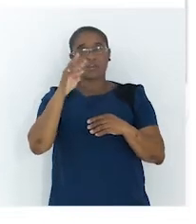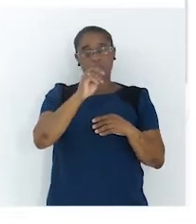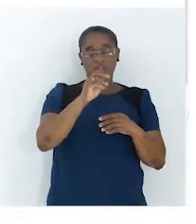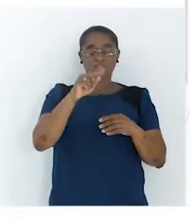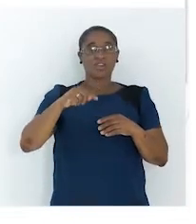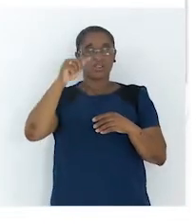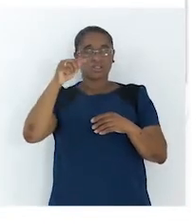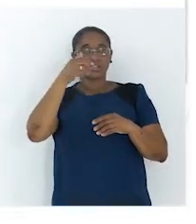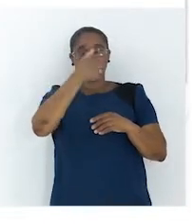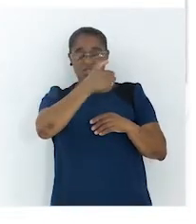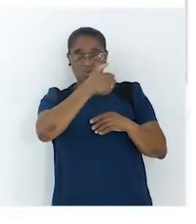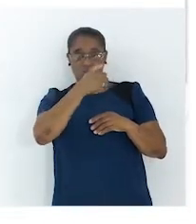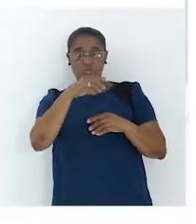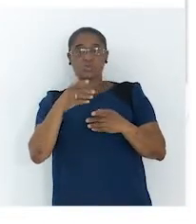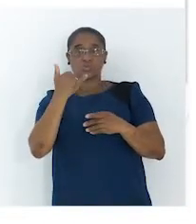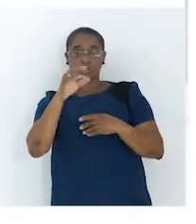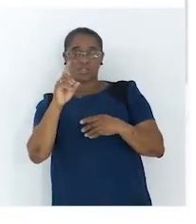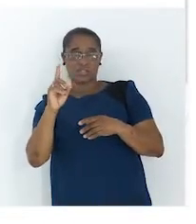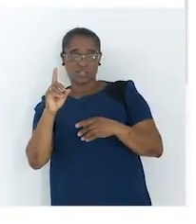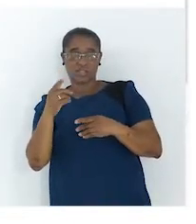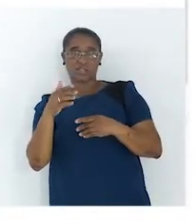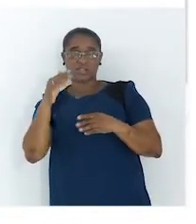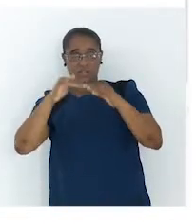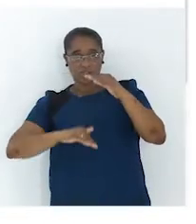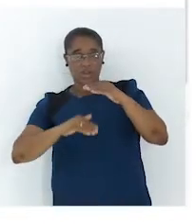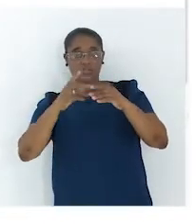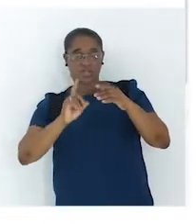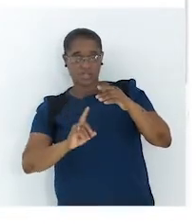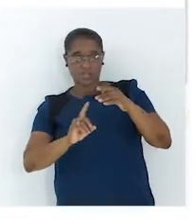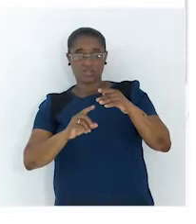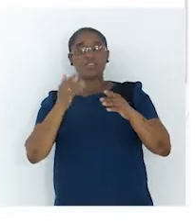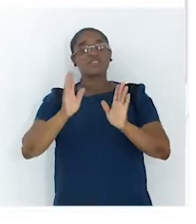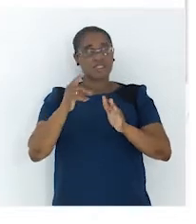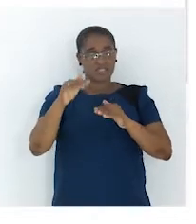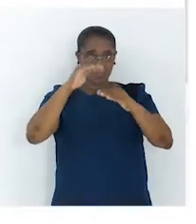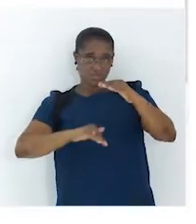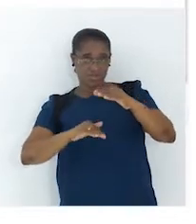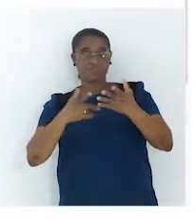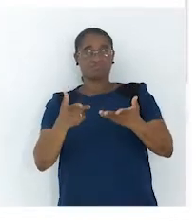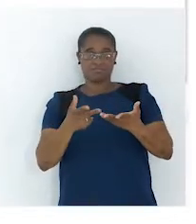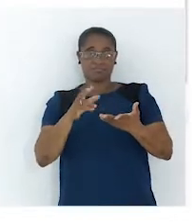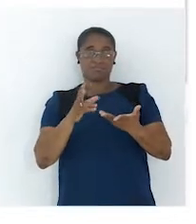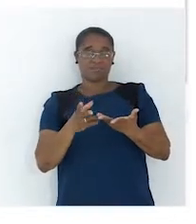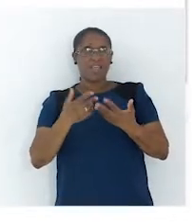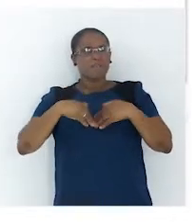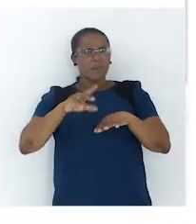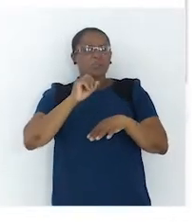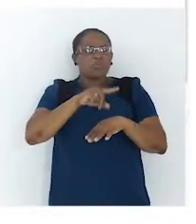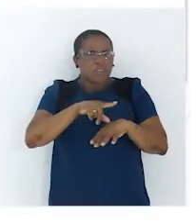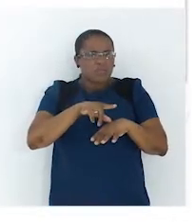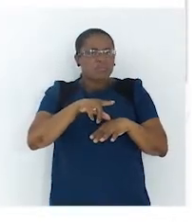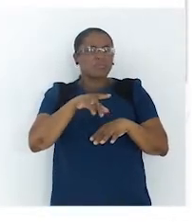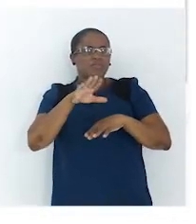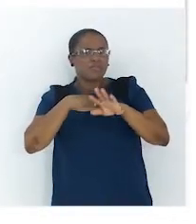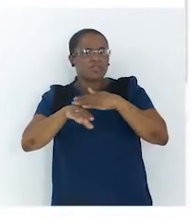205/206 sobre seja já estamos com nosso denominador racionalizar mas podemos dar um passo